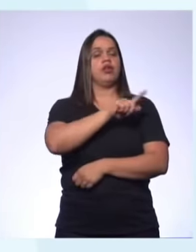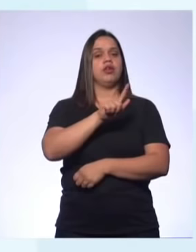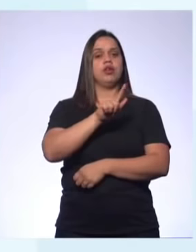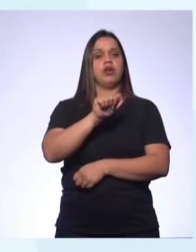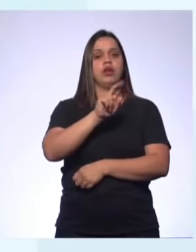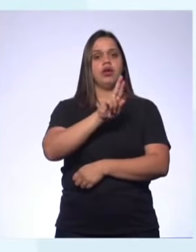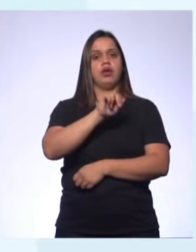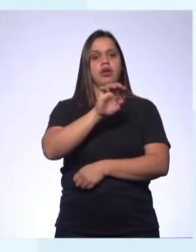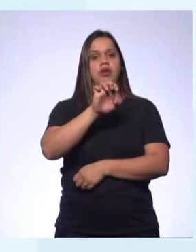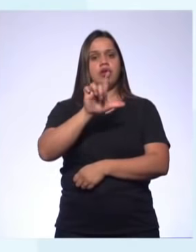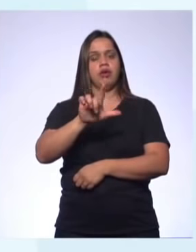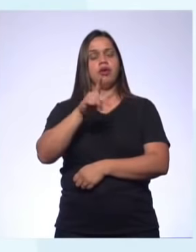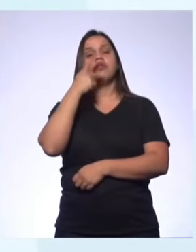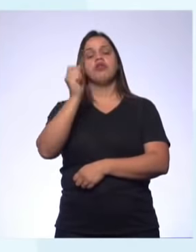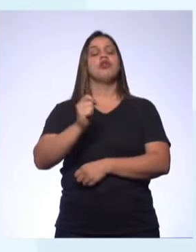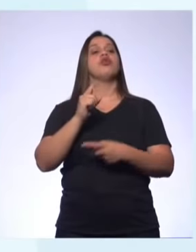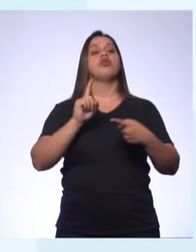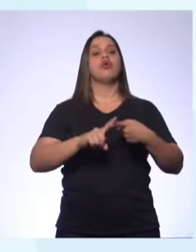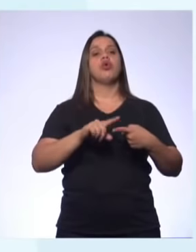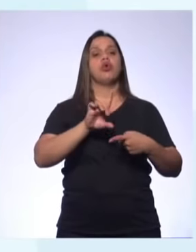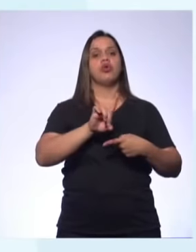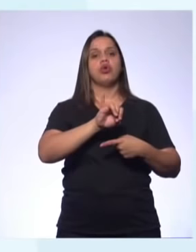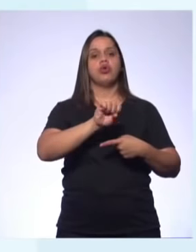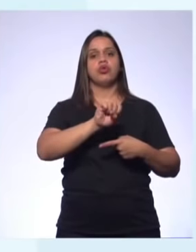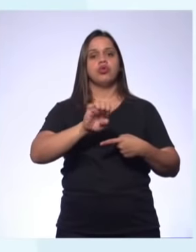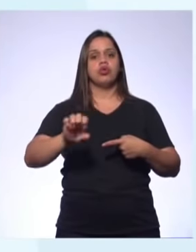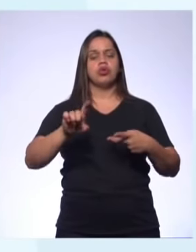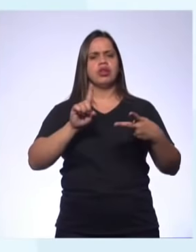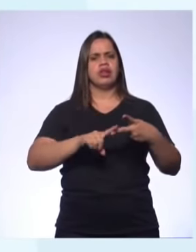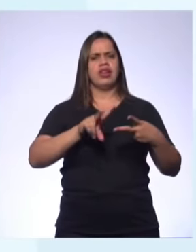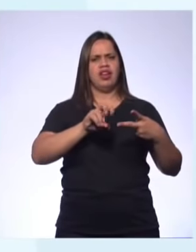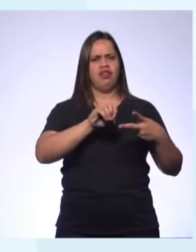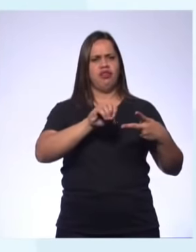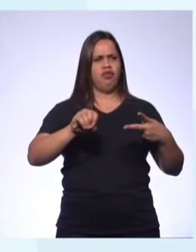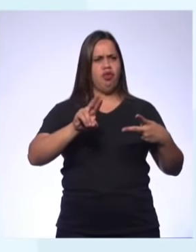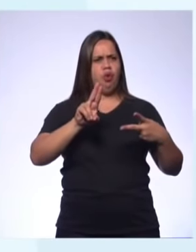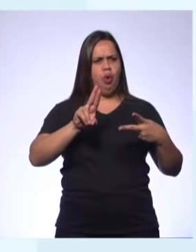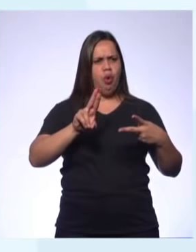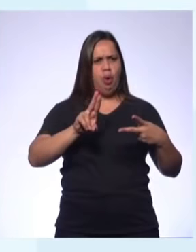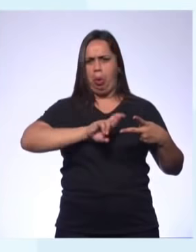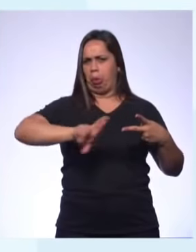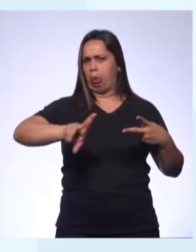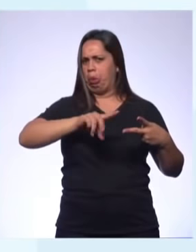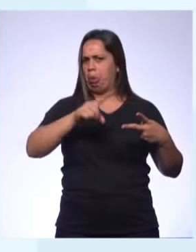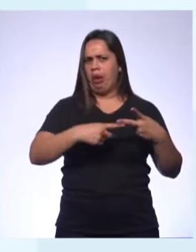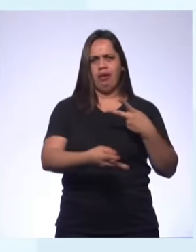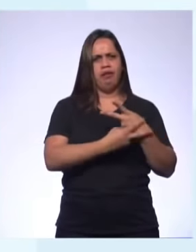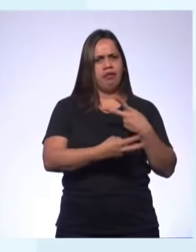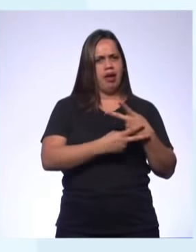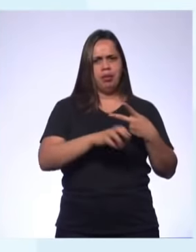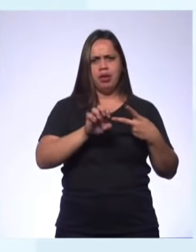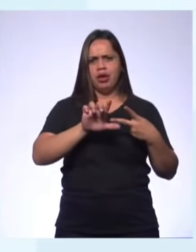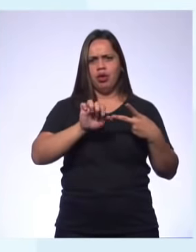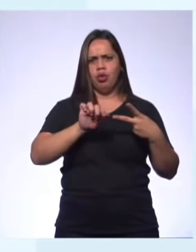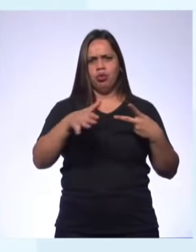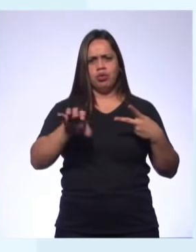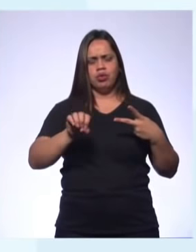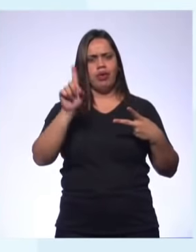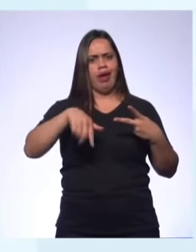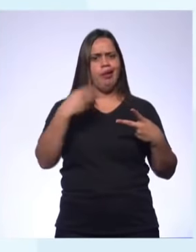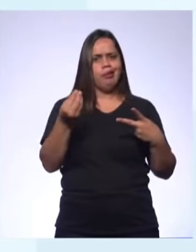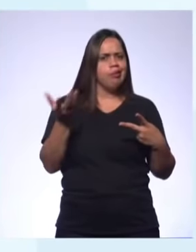Disse. Nossa, teve gente que colocou aqui voou. Voou não é verbo de elocução. Aí ela voou e aí vai vir o quê? Alguém bater na asa